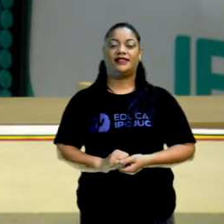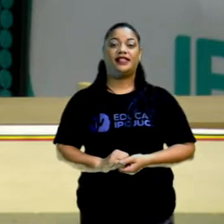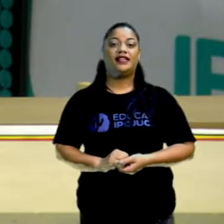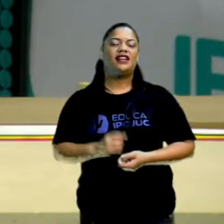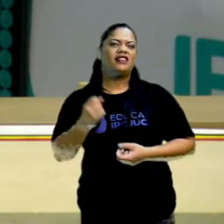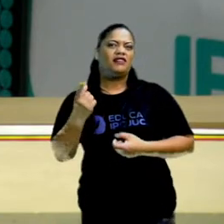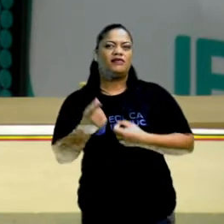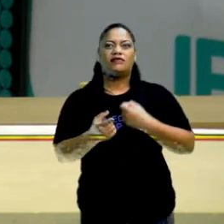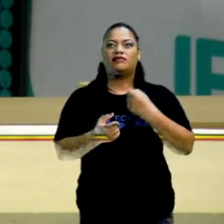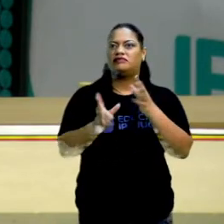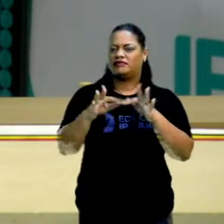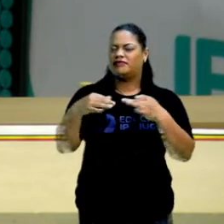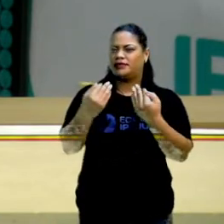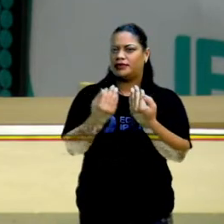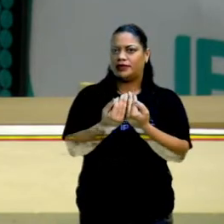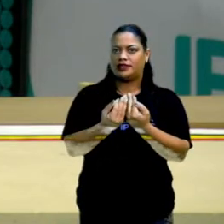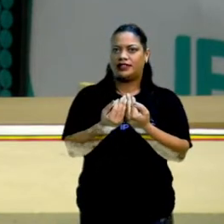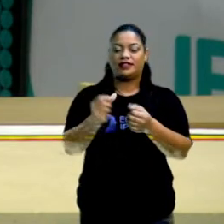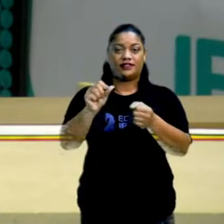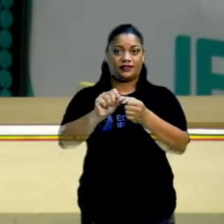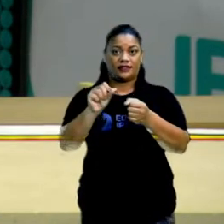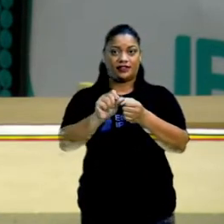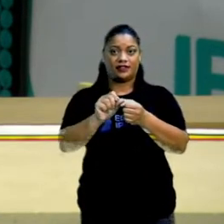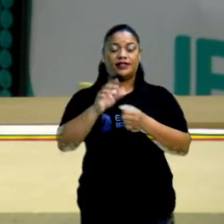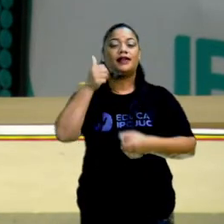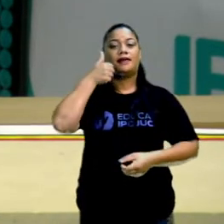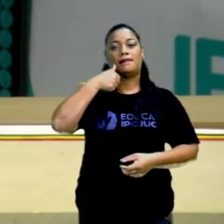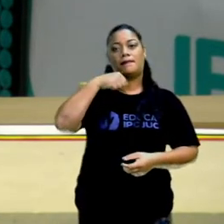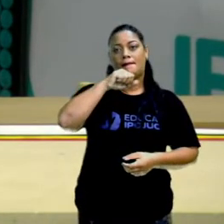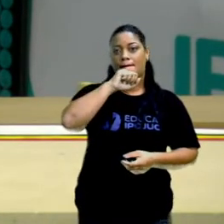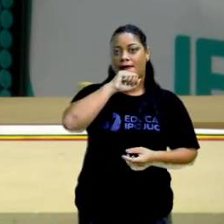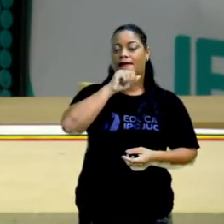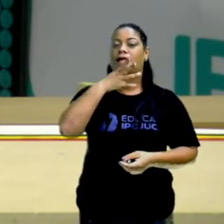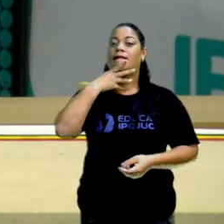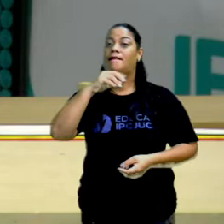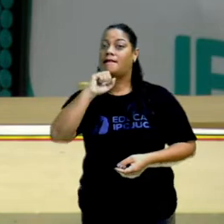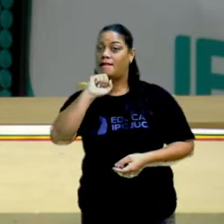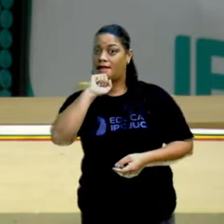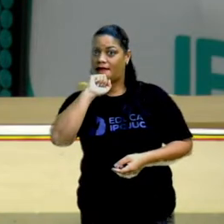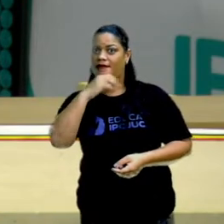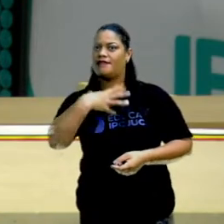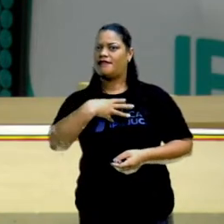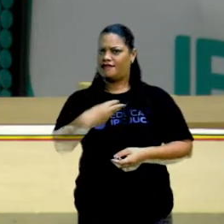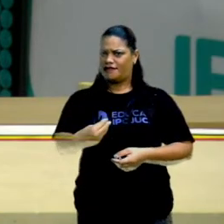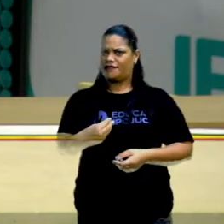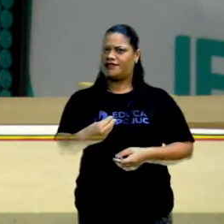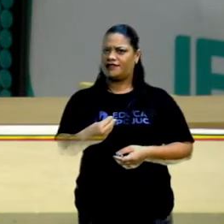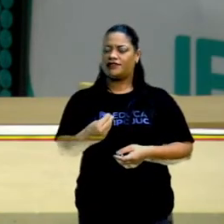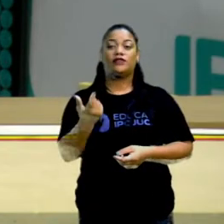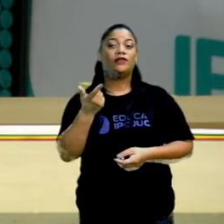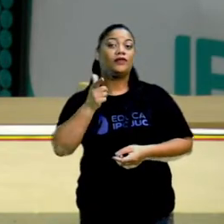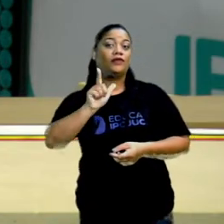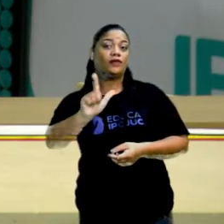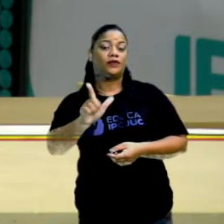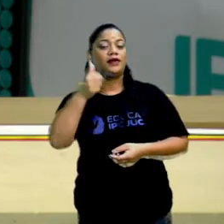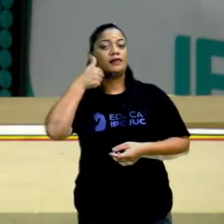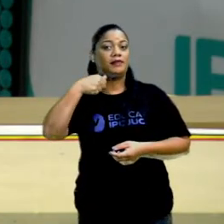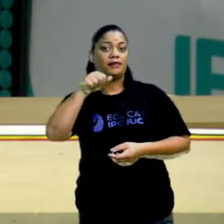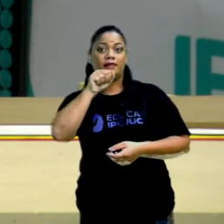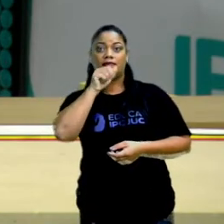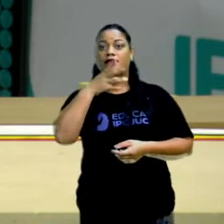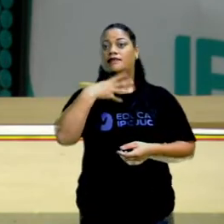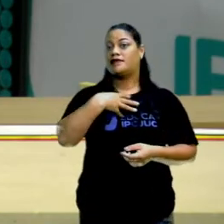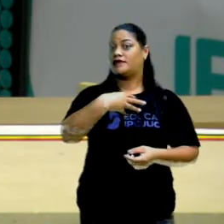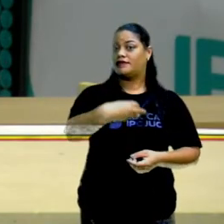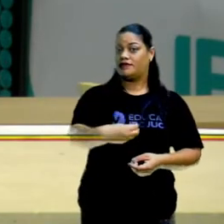Alguma família são composta pela mamãe, papai e filhos. Outras pela mamãe